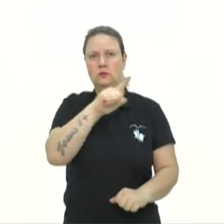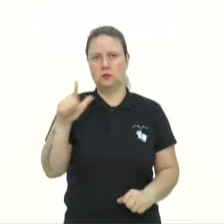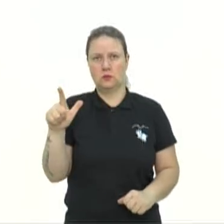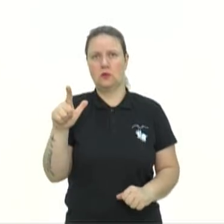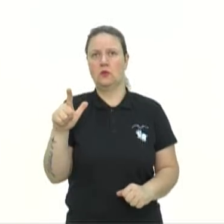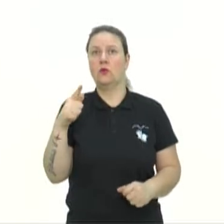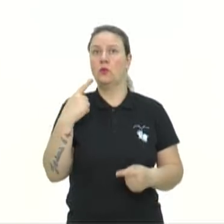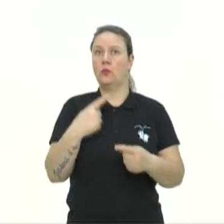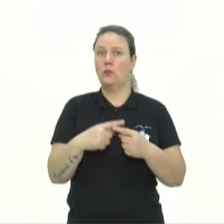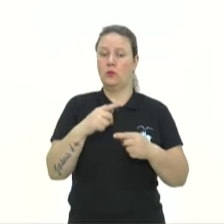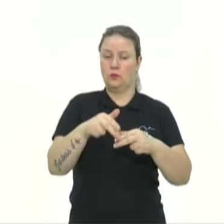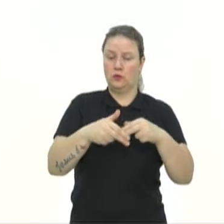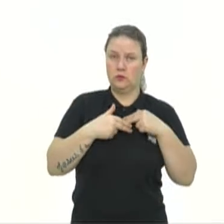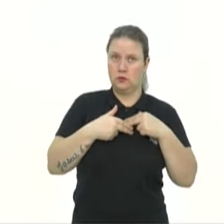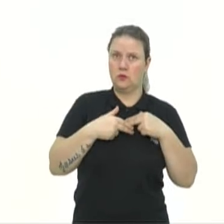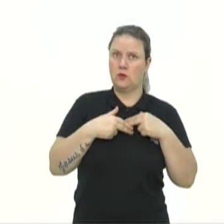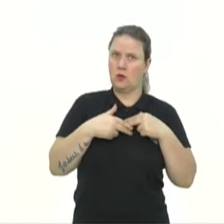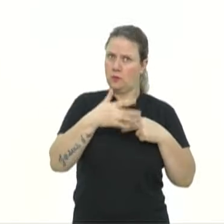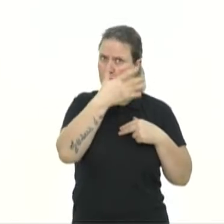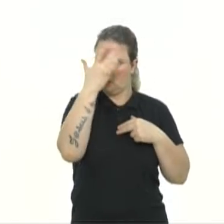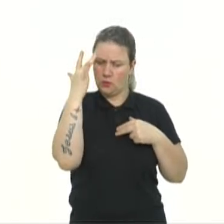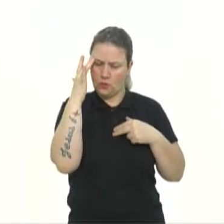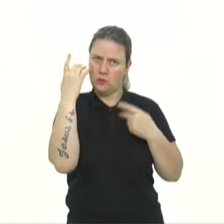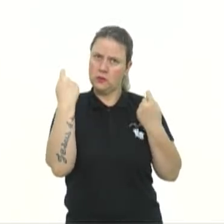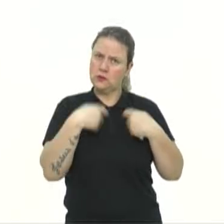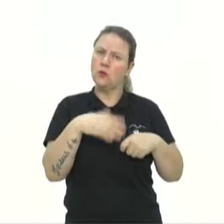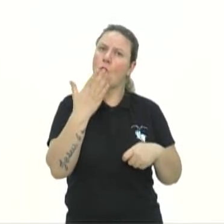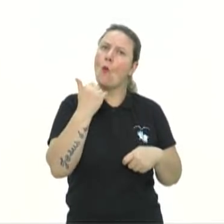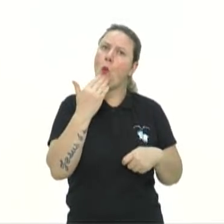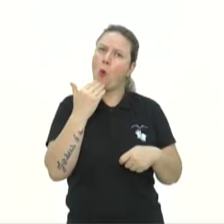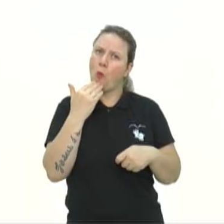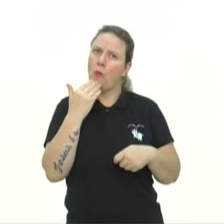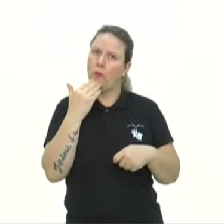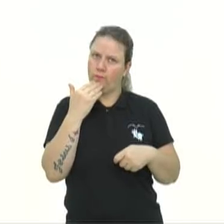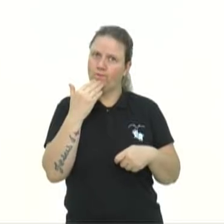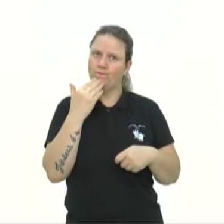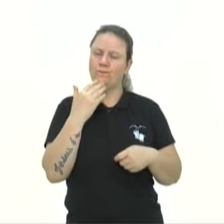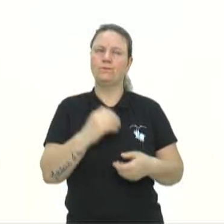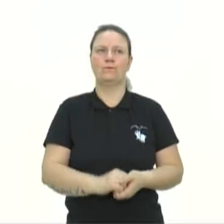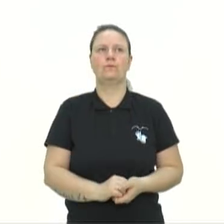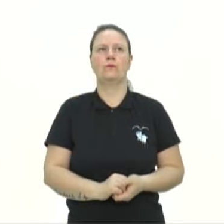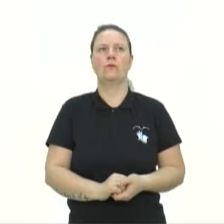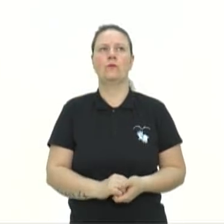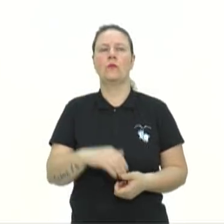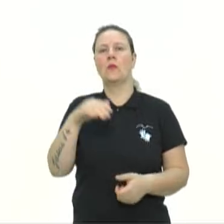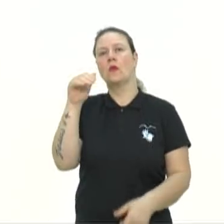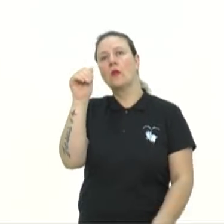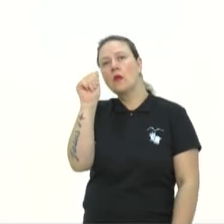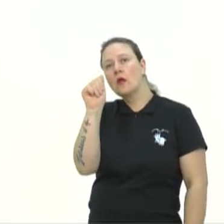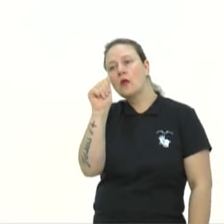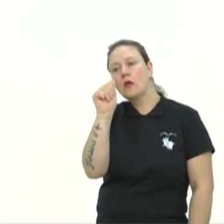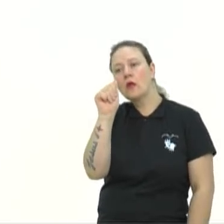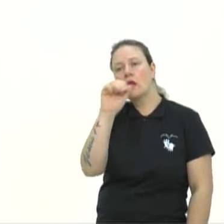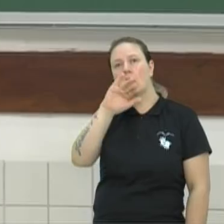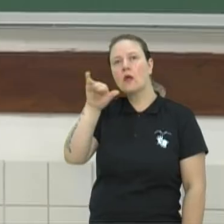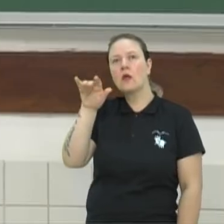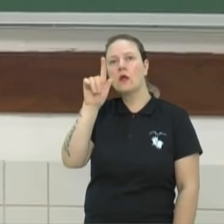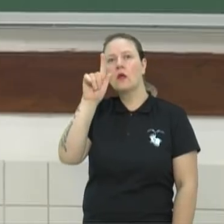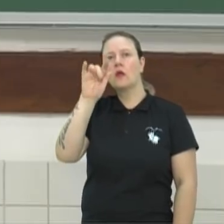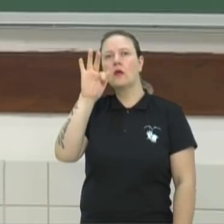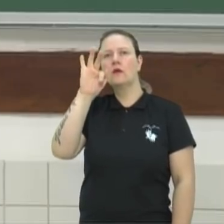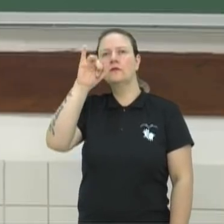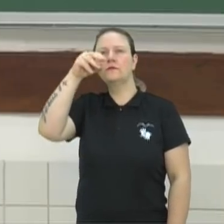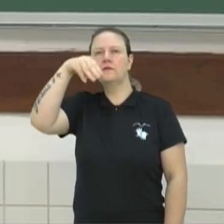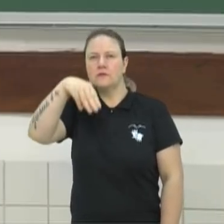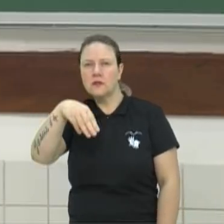para consumo humano. Então aqui começa com a fim de quê? Com a finalidade